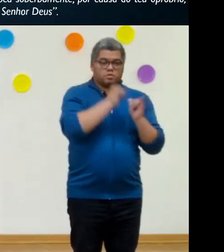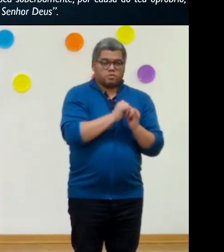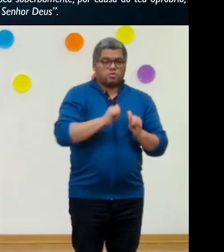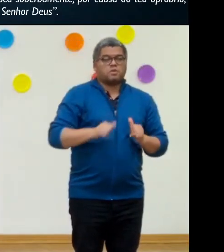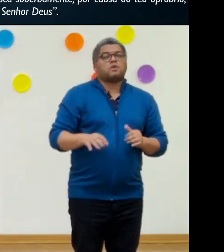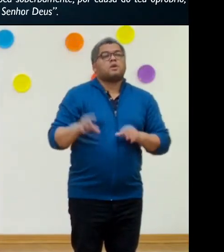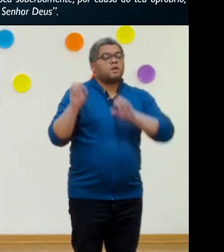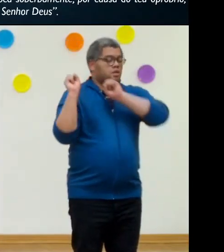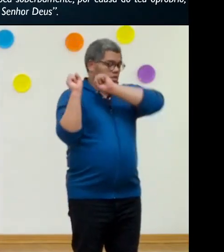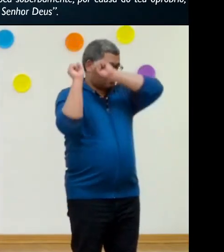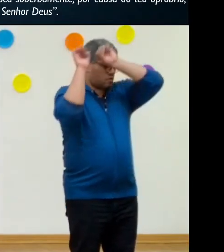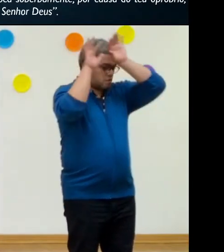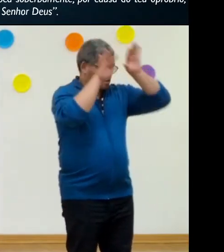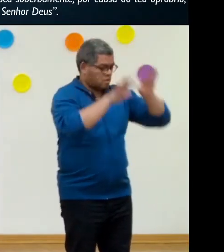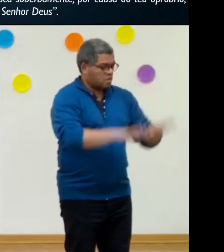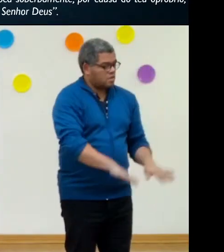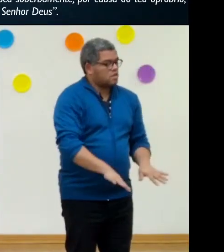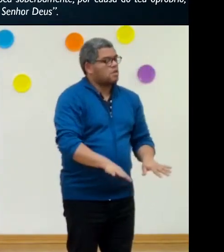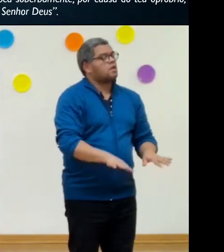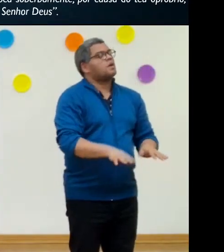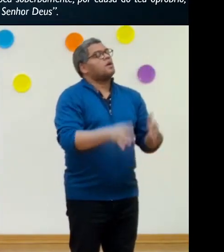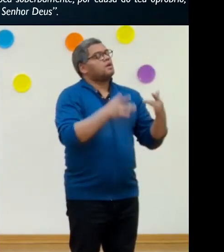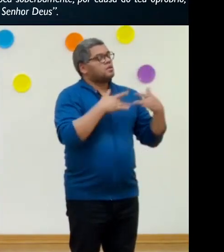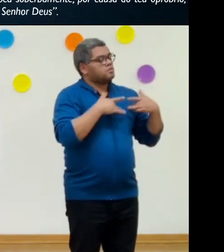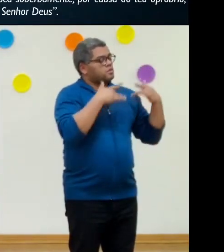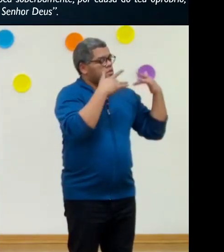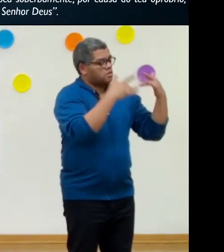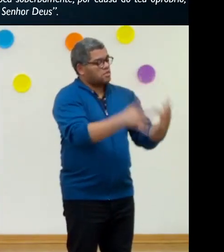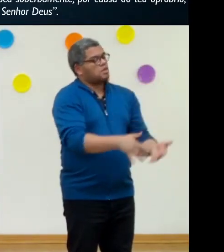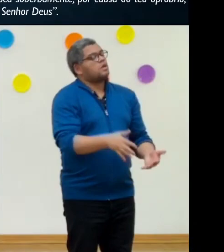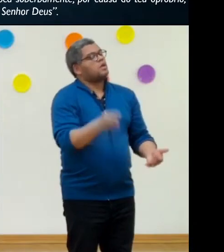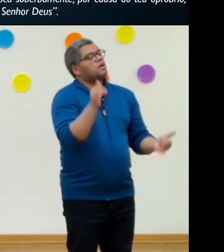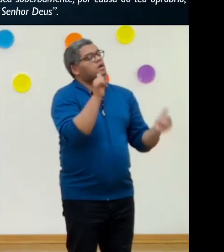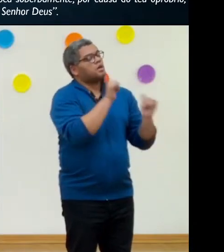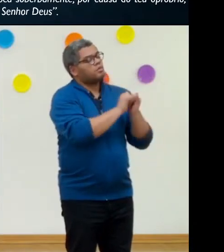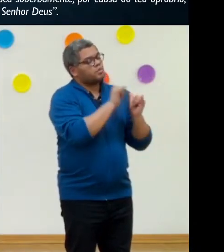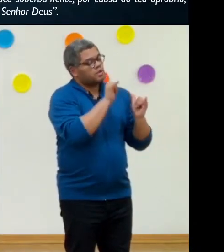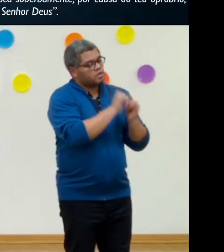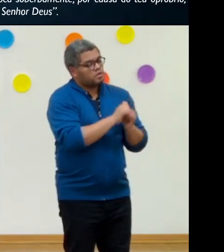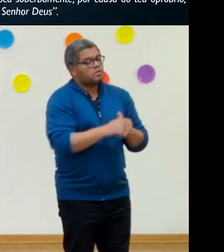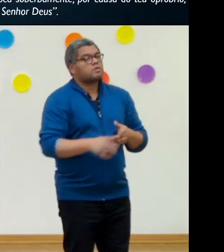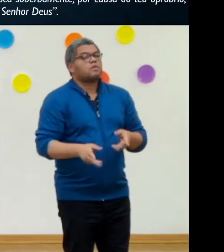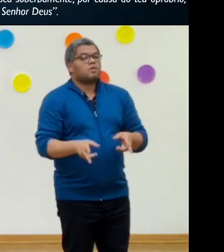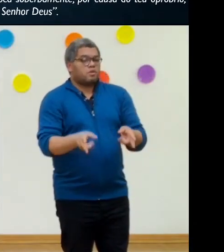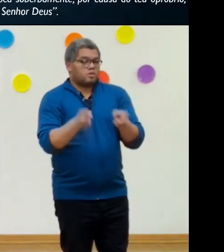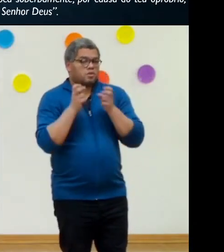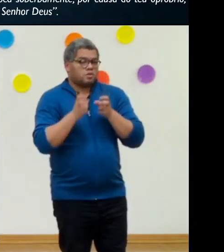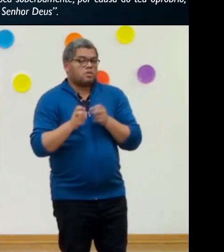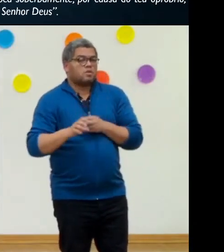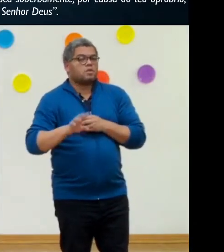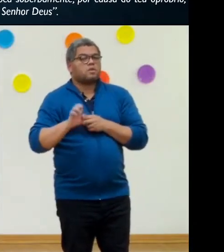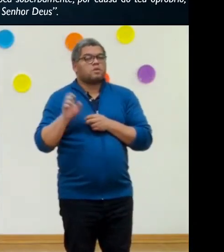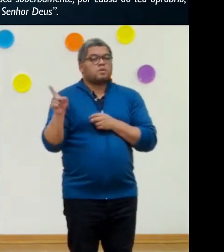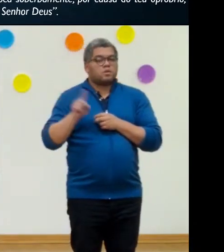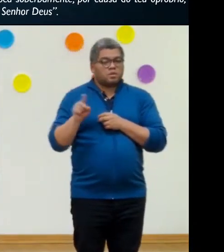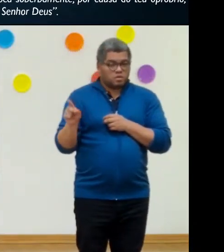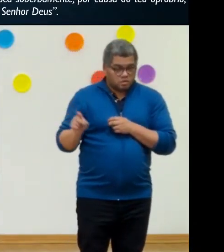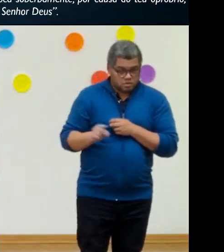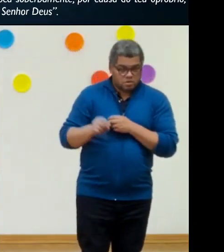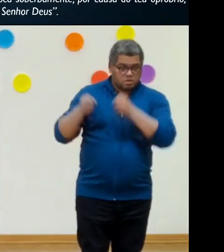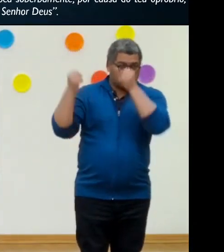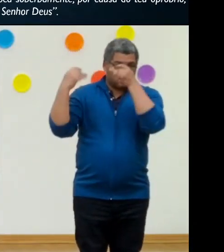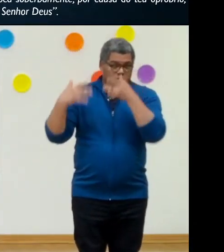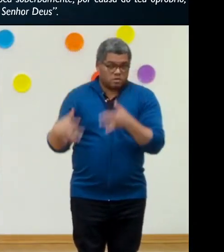Deus dá graça, Deus é cheio de misericórdia, Ele perdoa o adultério do seu povo. Olha só, Ezequiel 16, estabelecerei a minha